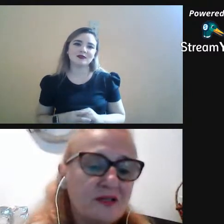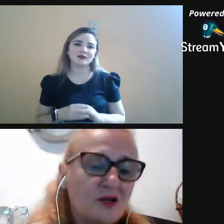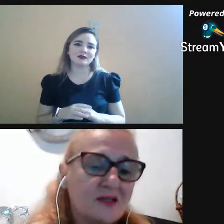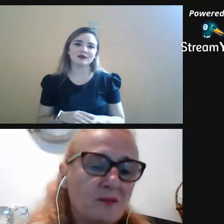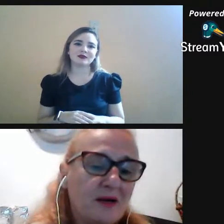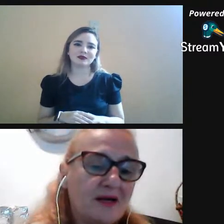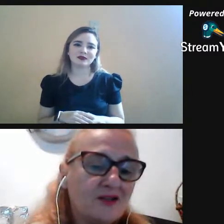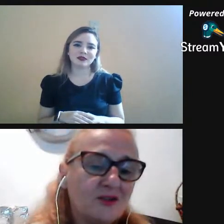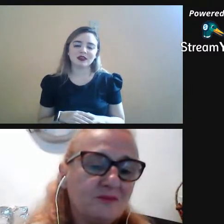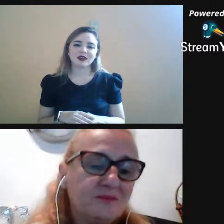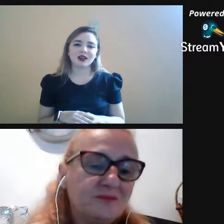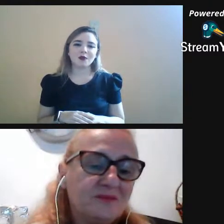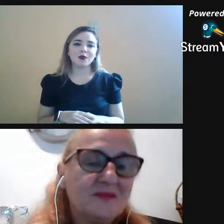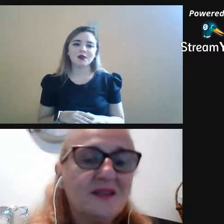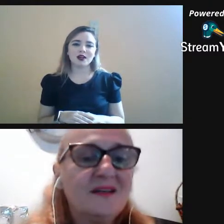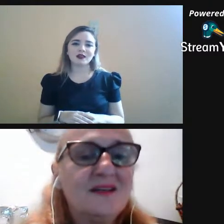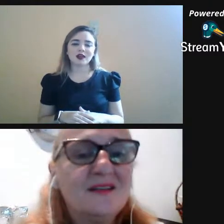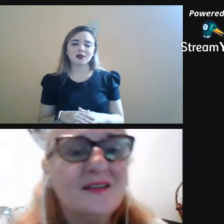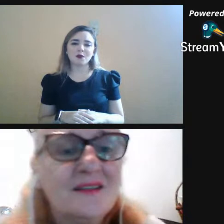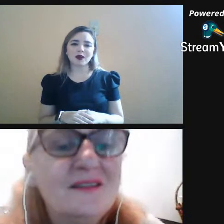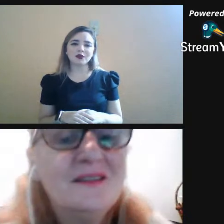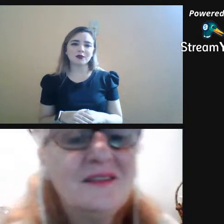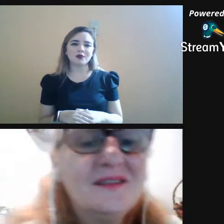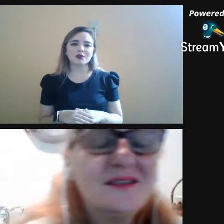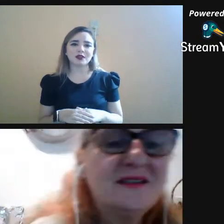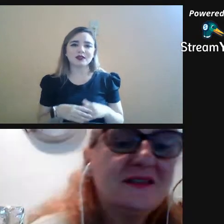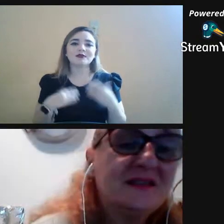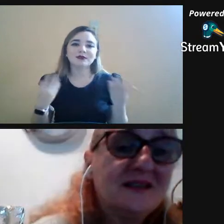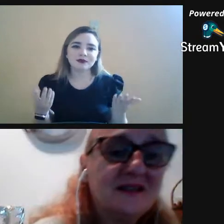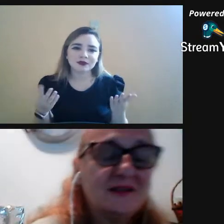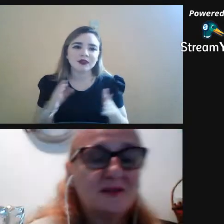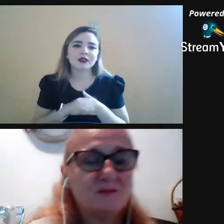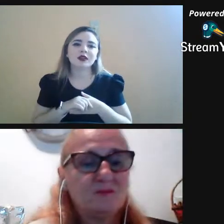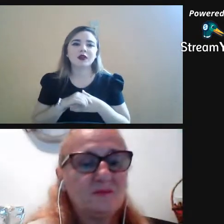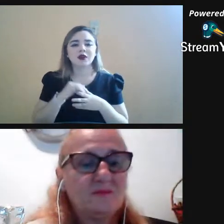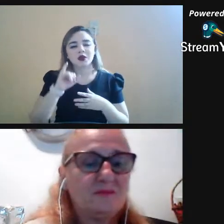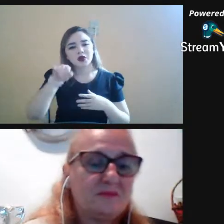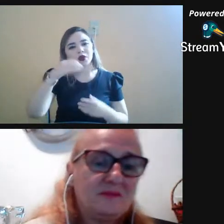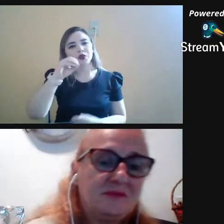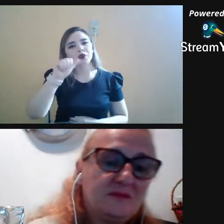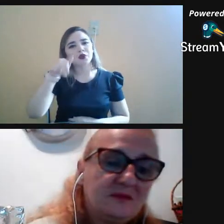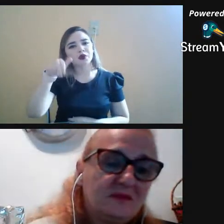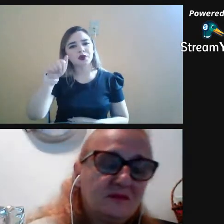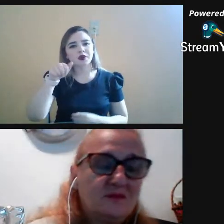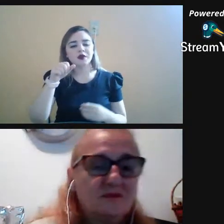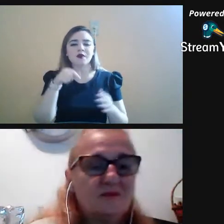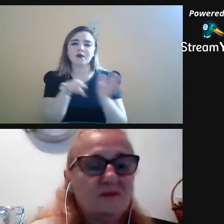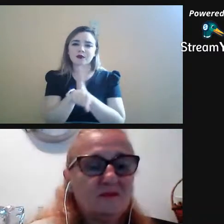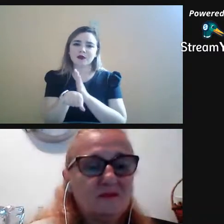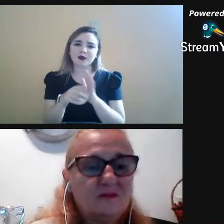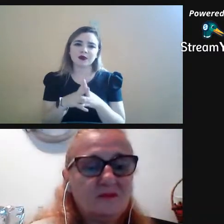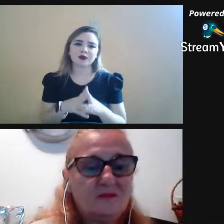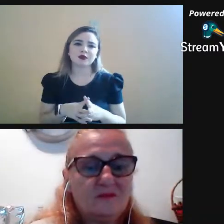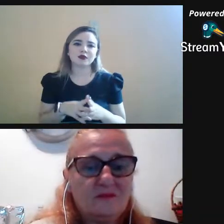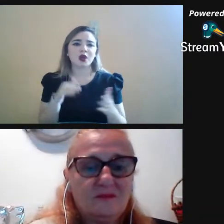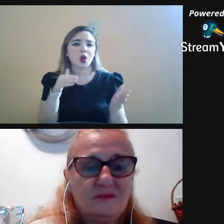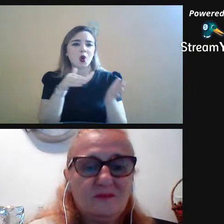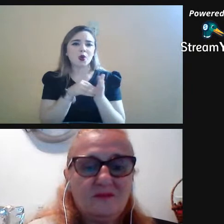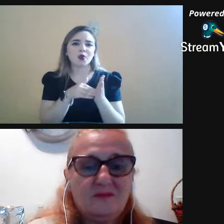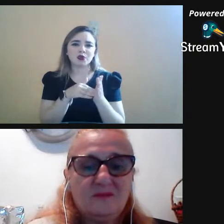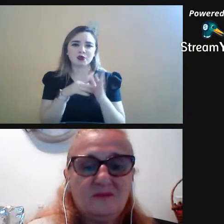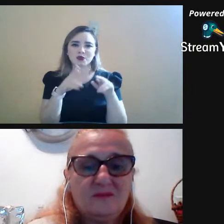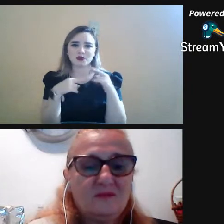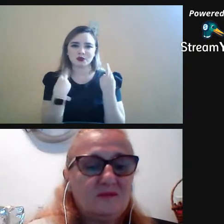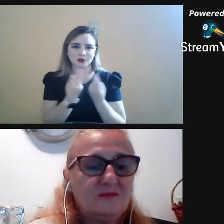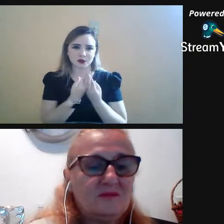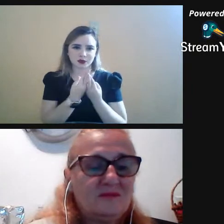que fazer a nossa parte. Então, a Joana coloca aqui uma pergunta, porque na última reunião que eu